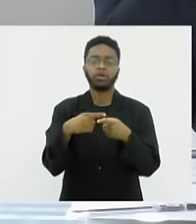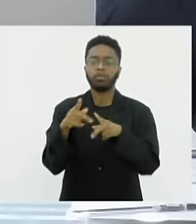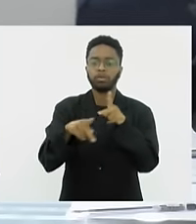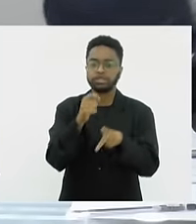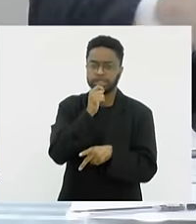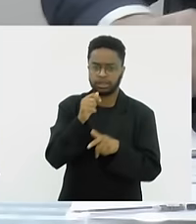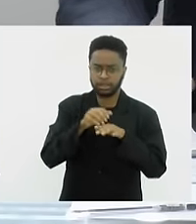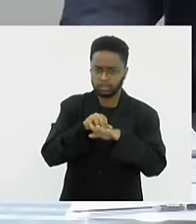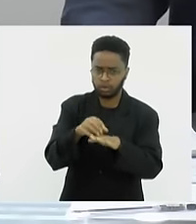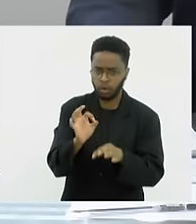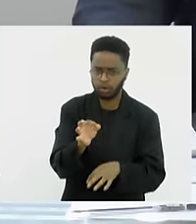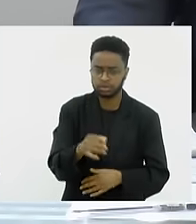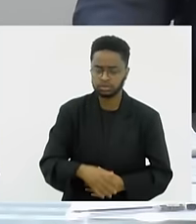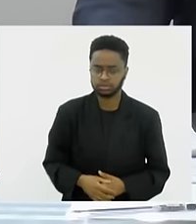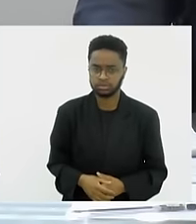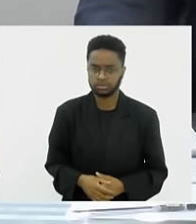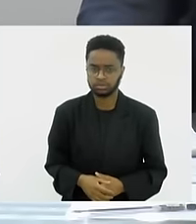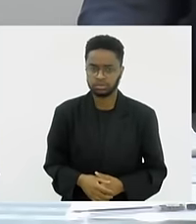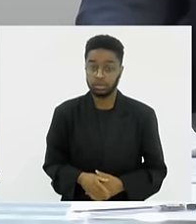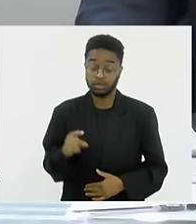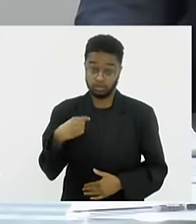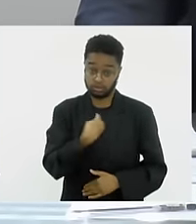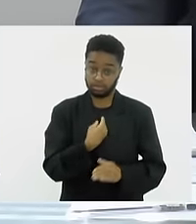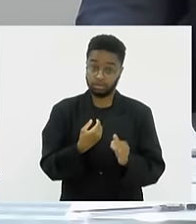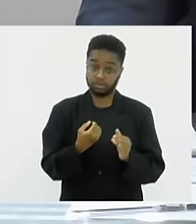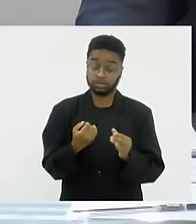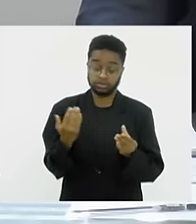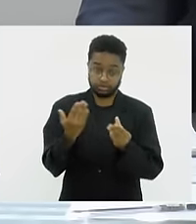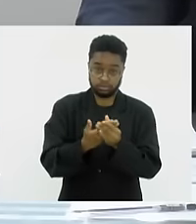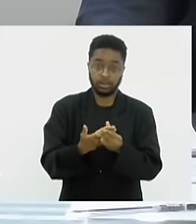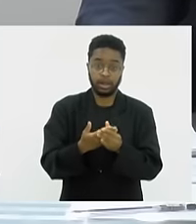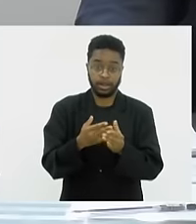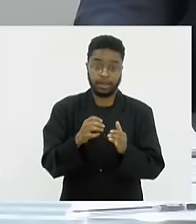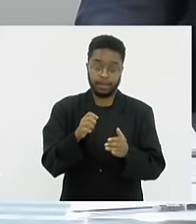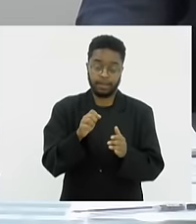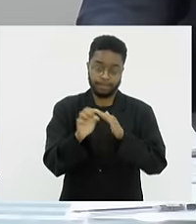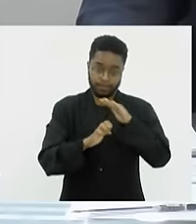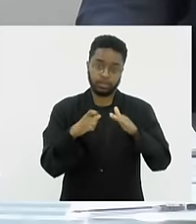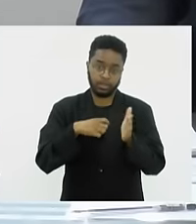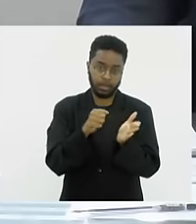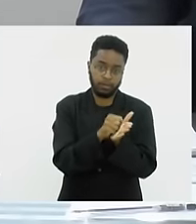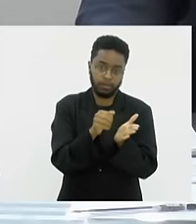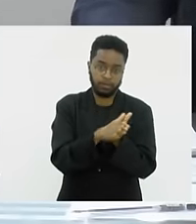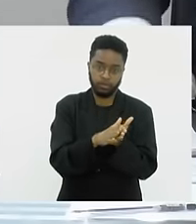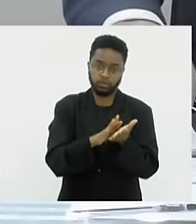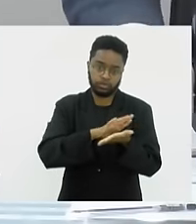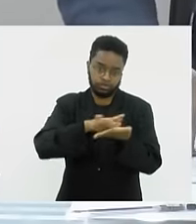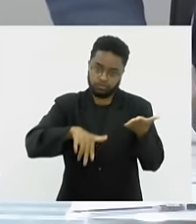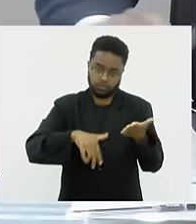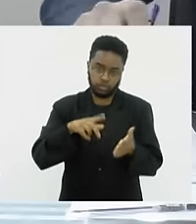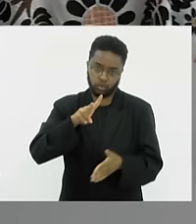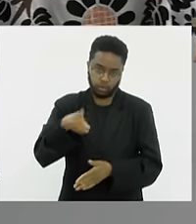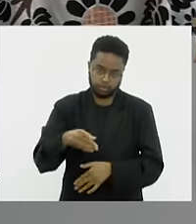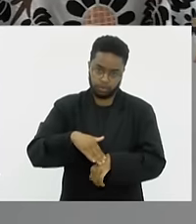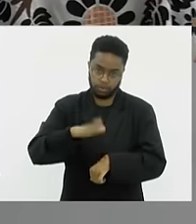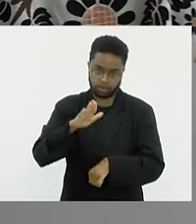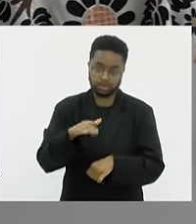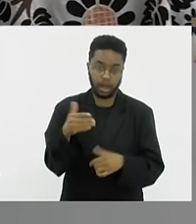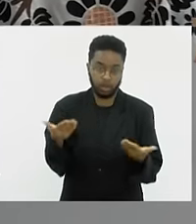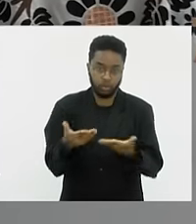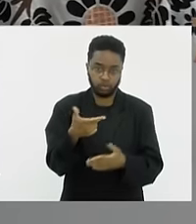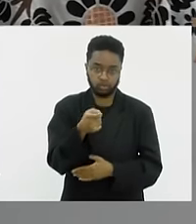isso? Não, nós trabalhamos, deputado. Autuamos as empresas. Tem diversas multas. Mais de 2 mil multas. Só nesse